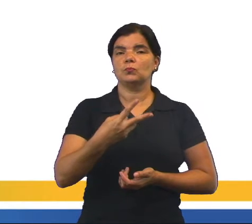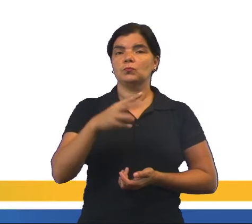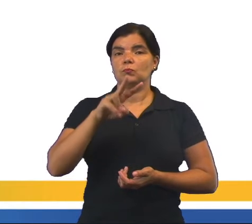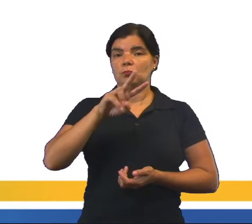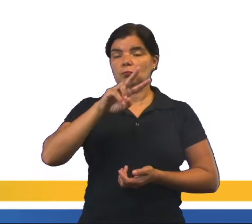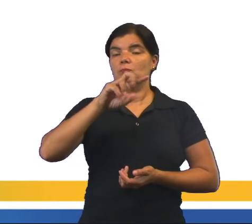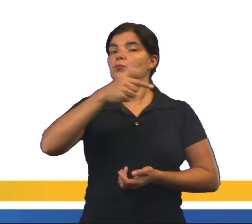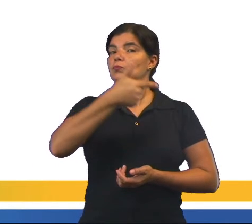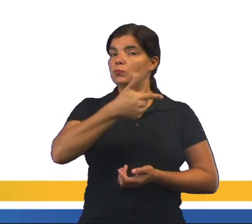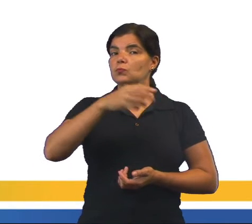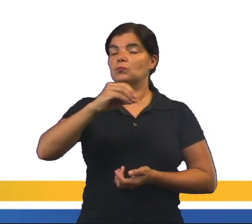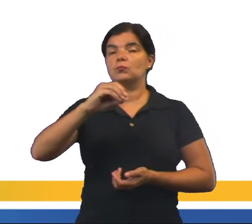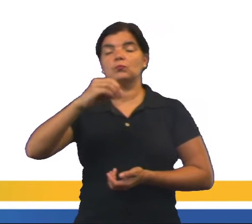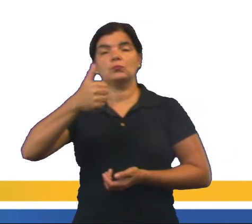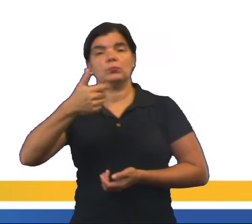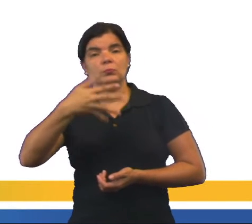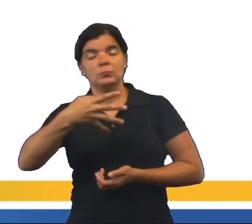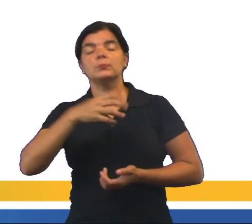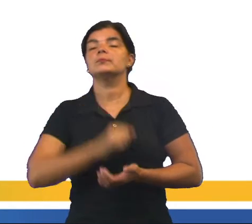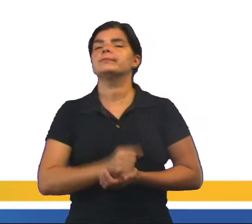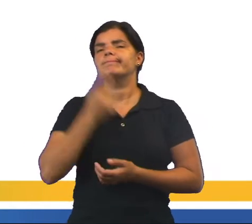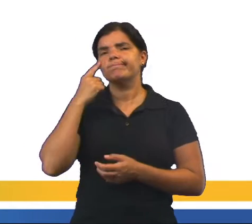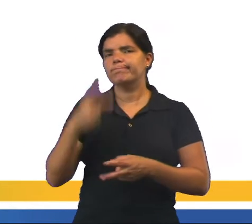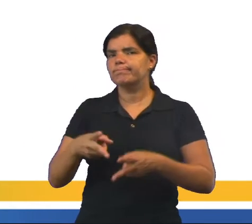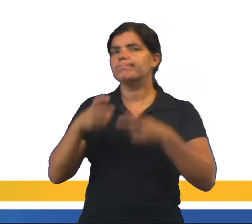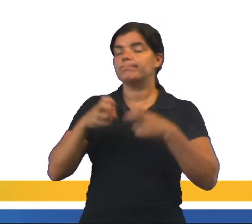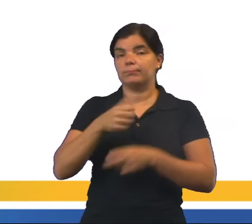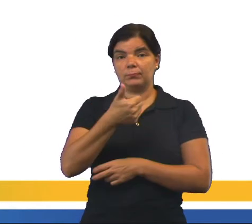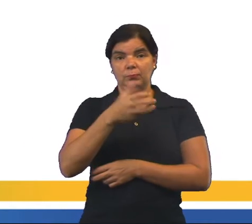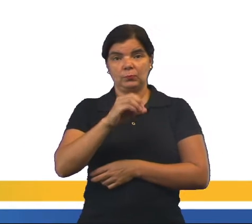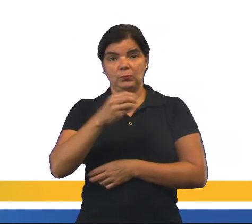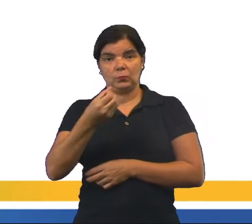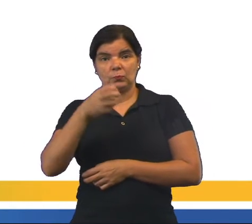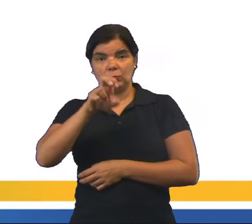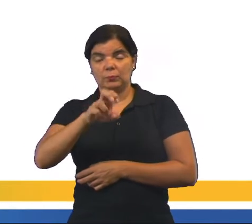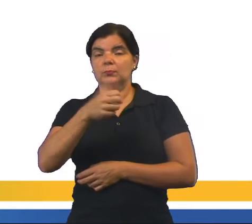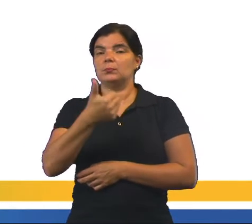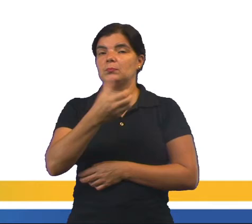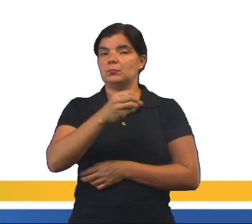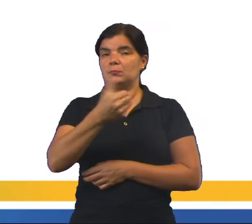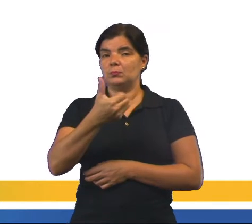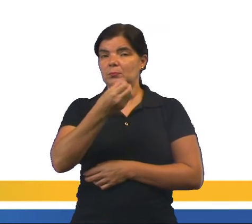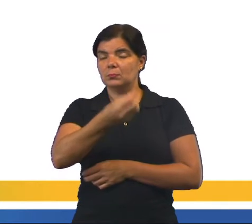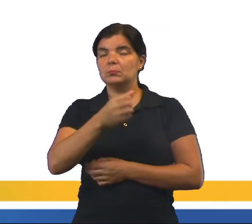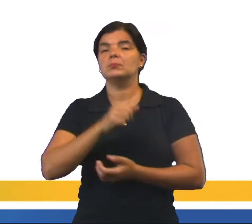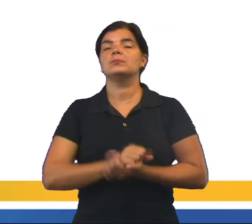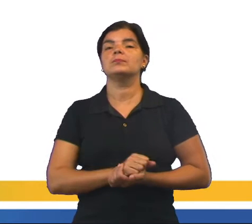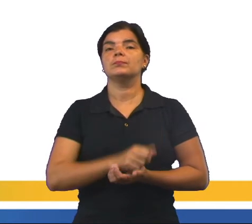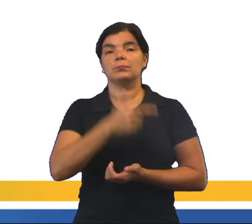2014, e aí a gente percebe então que 2015, 2016,